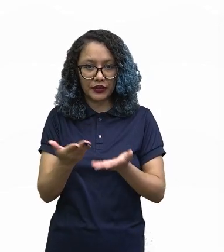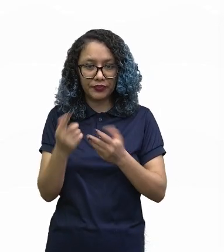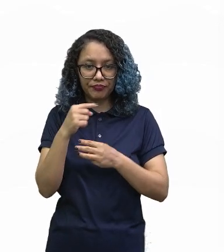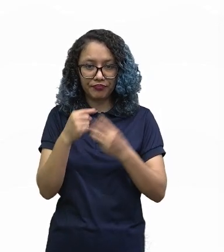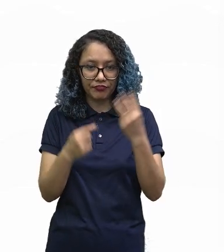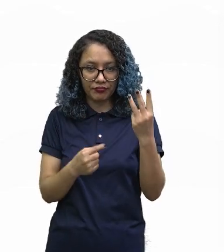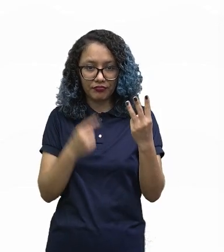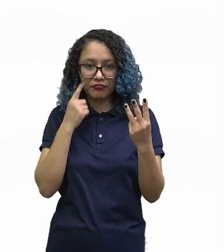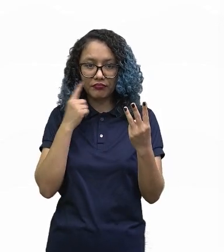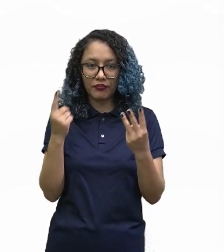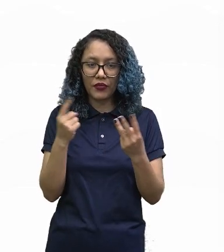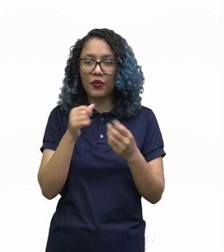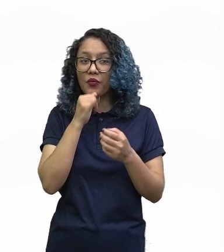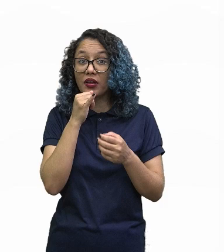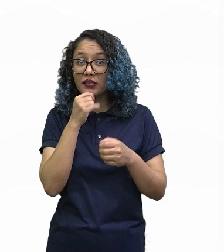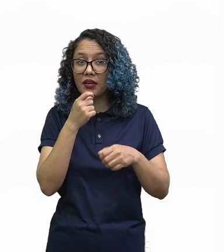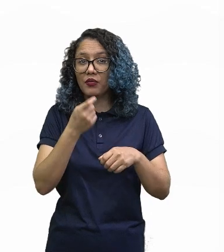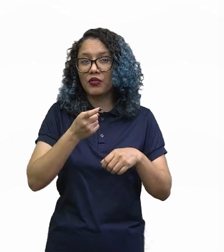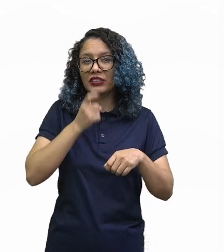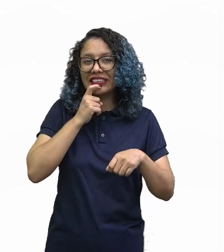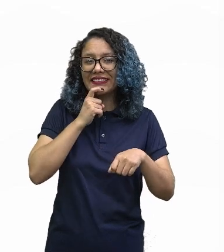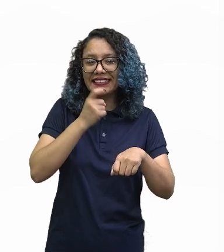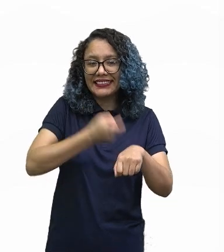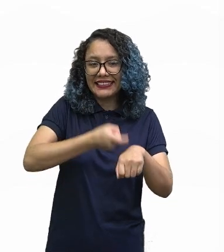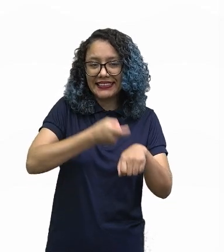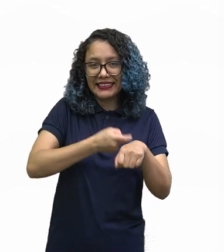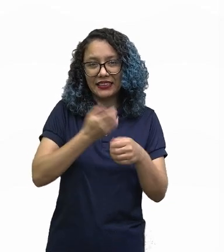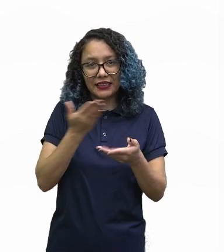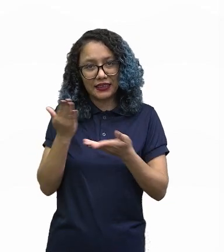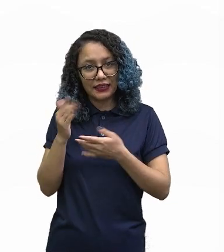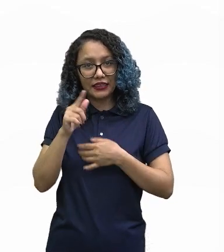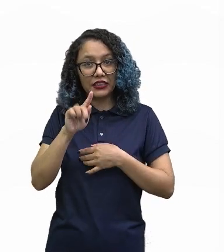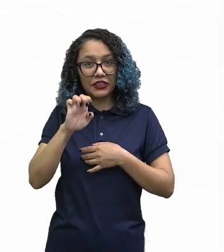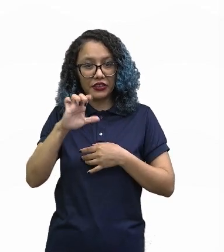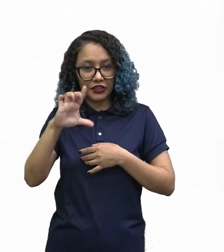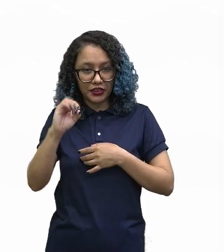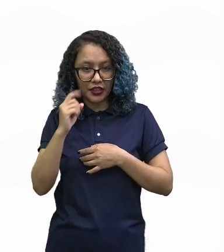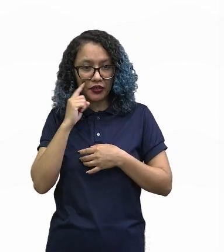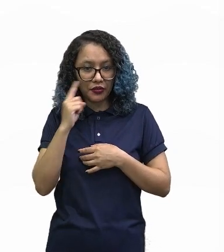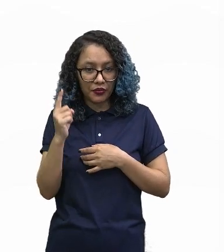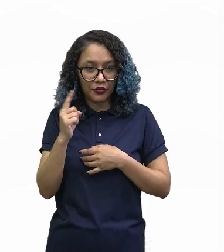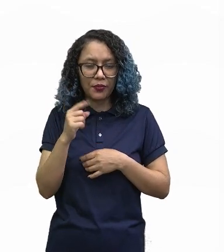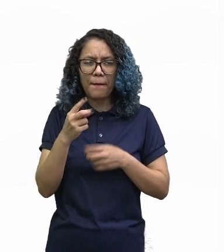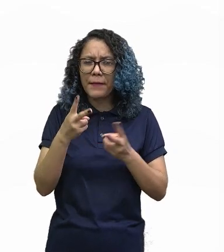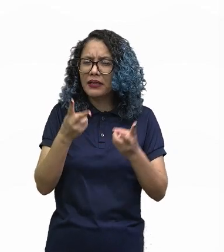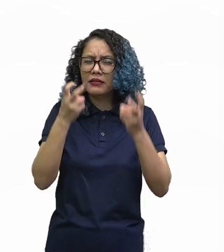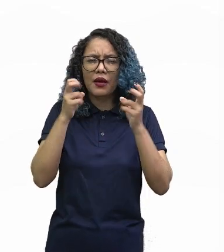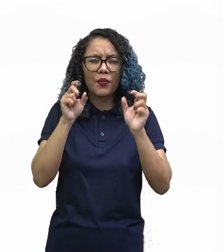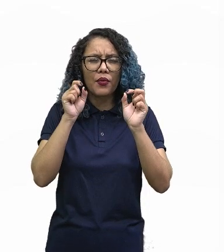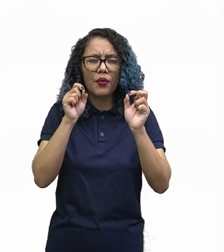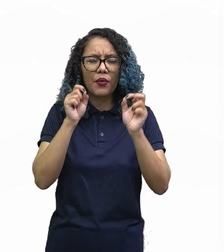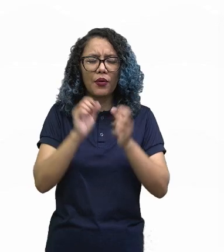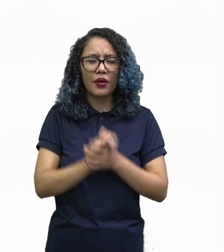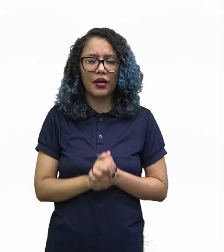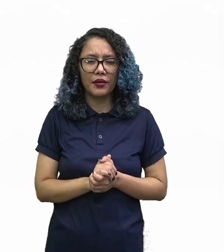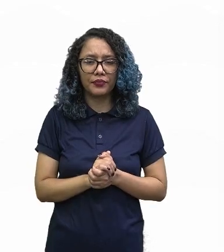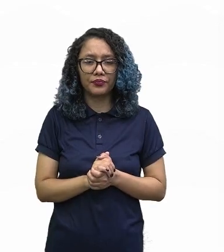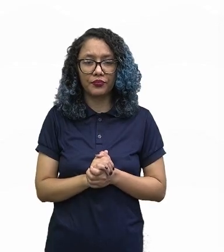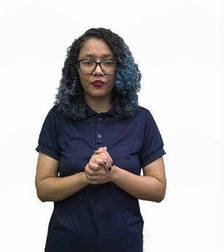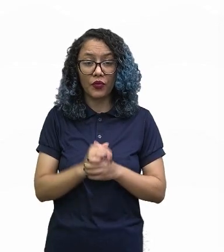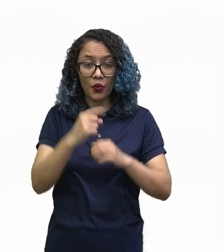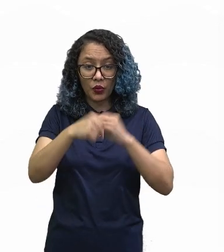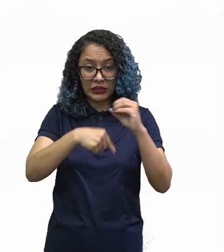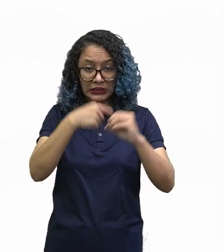imagem aí que envolve o quê? O gelo. Você percebe aí, olha a imagem embaixo, você percebe que esses átomos